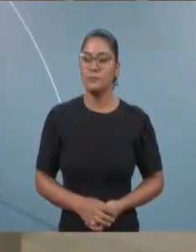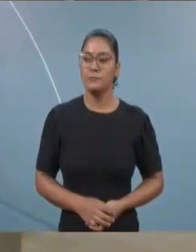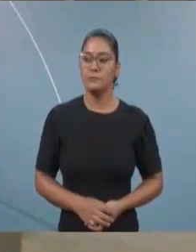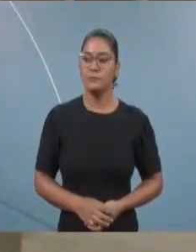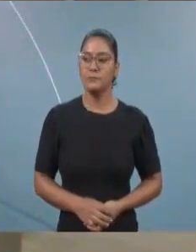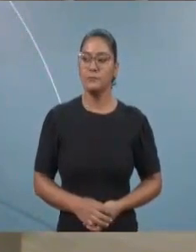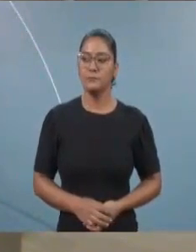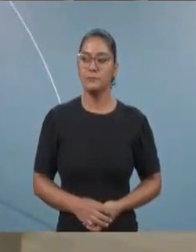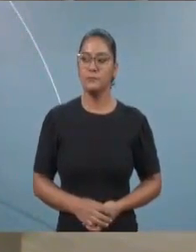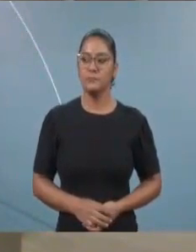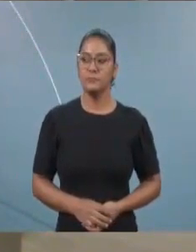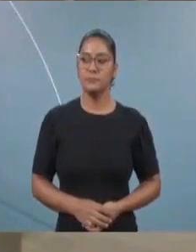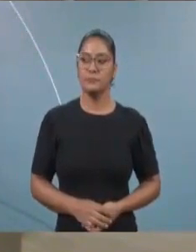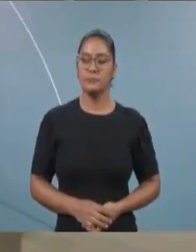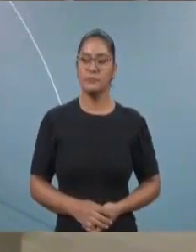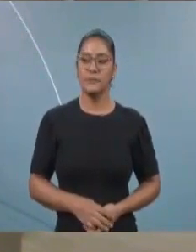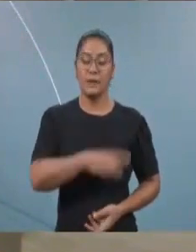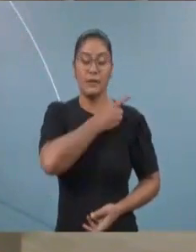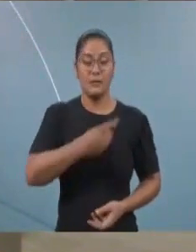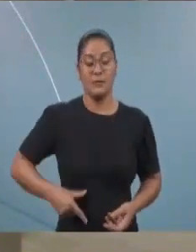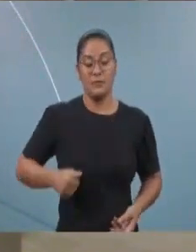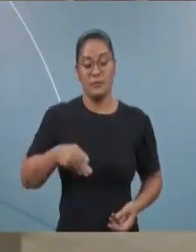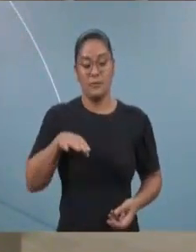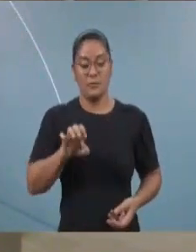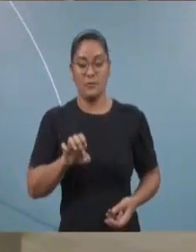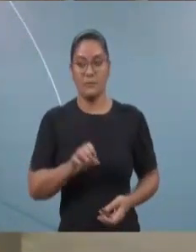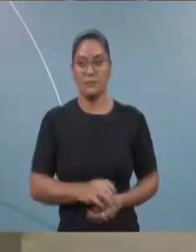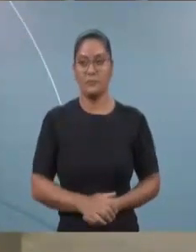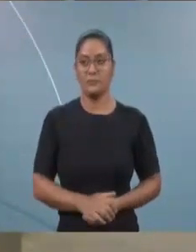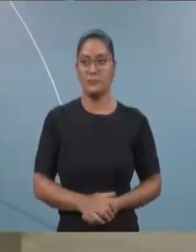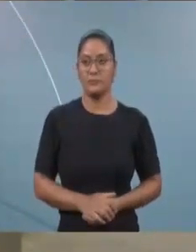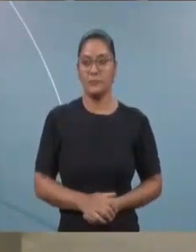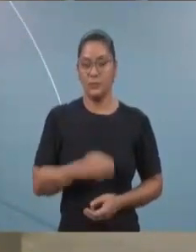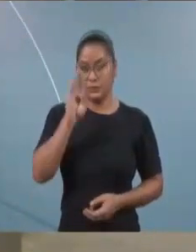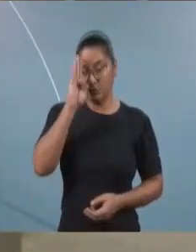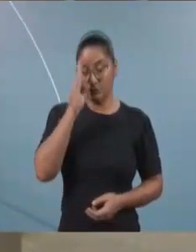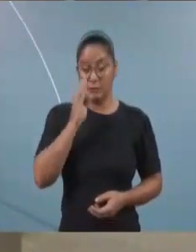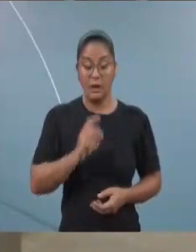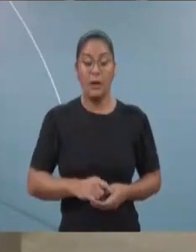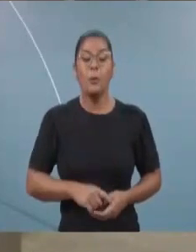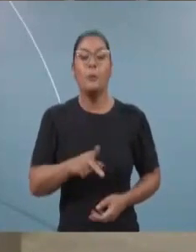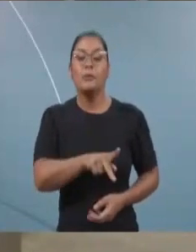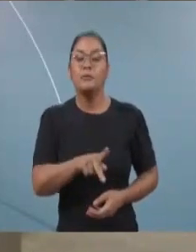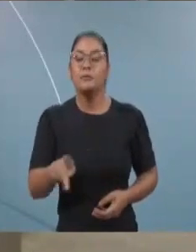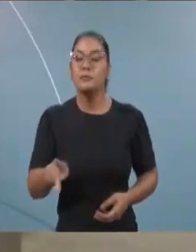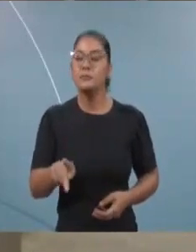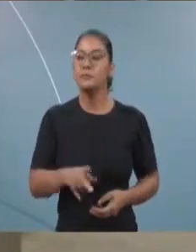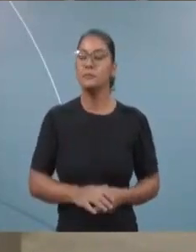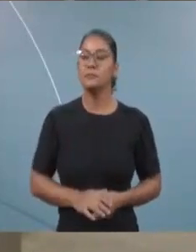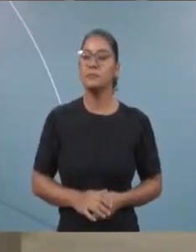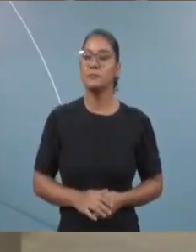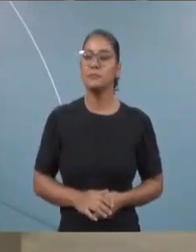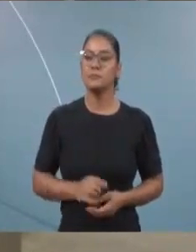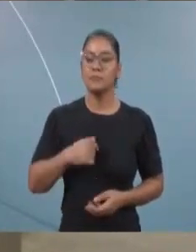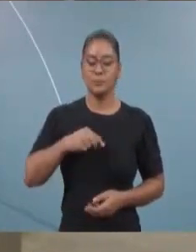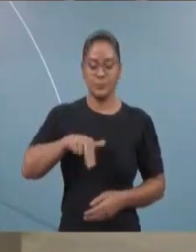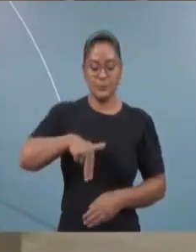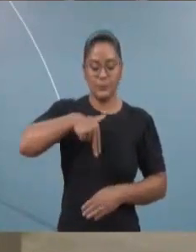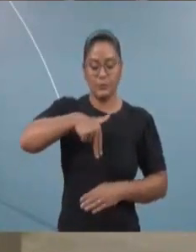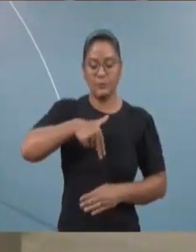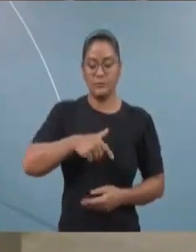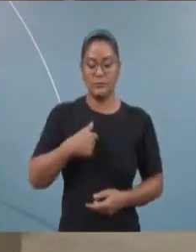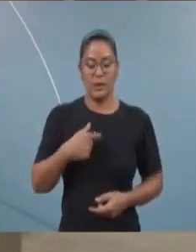posicionar pel Deputado George Deputado Oi abri o mão da discussão senhor presidente só para me posicionar